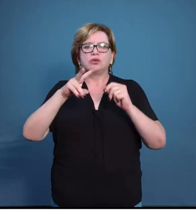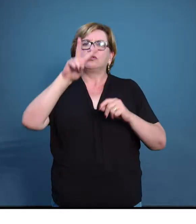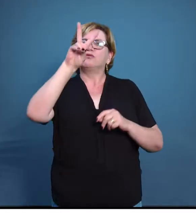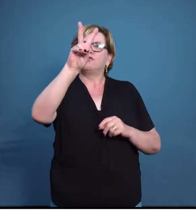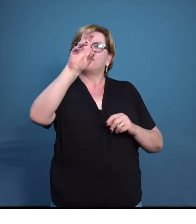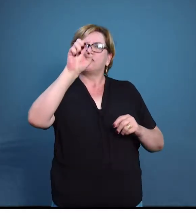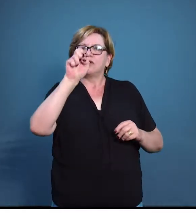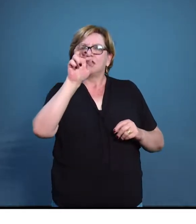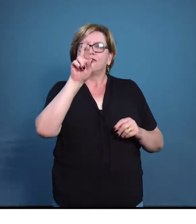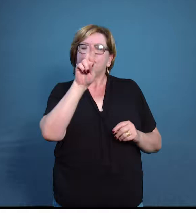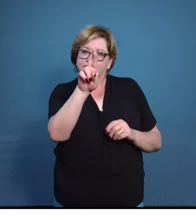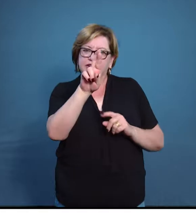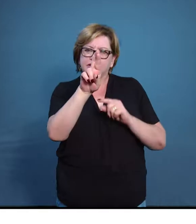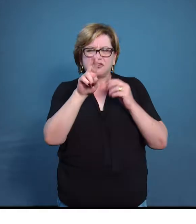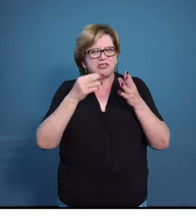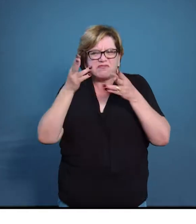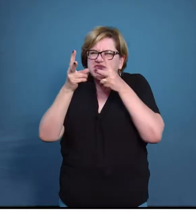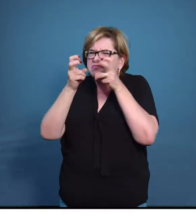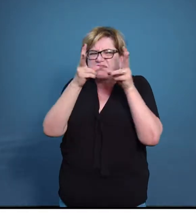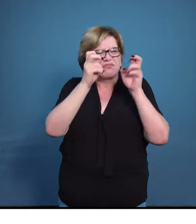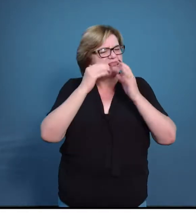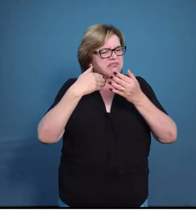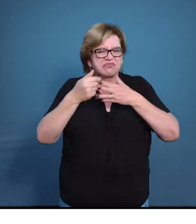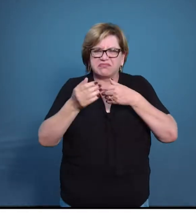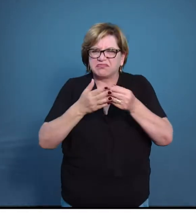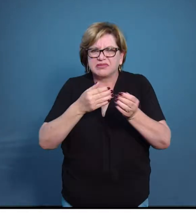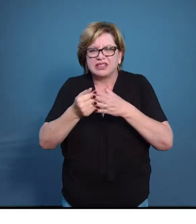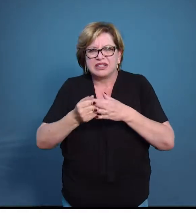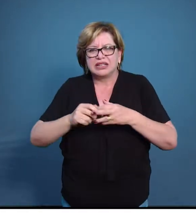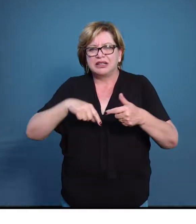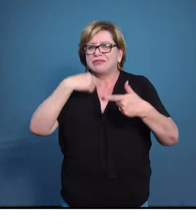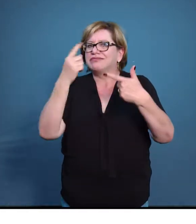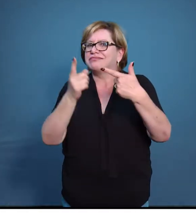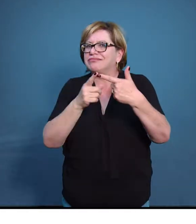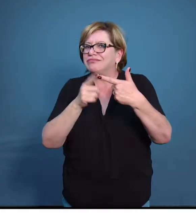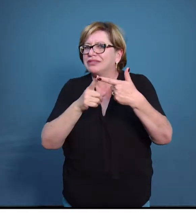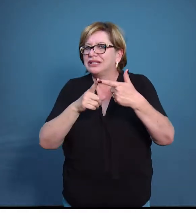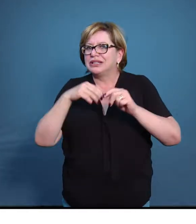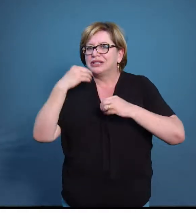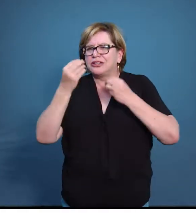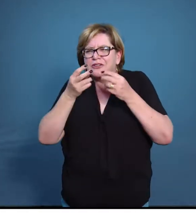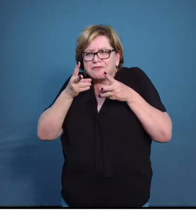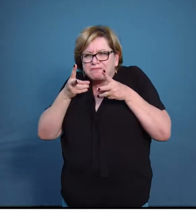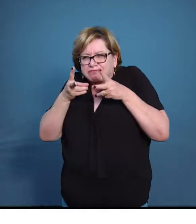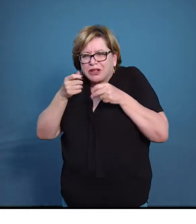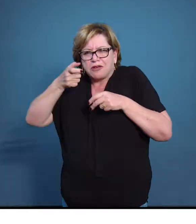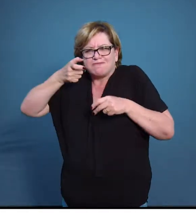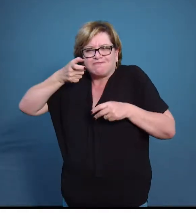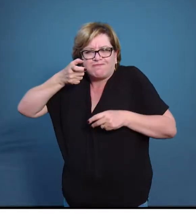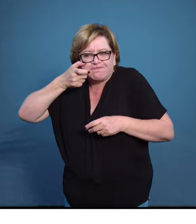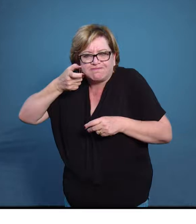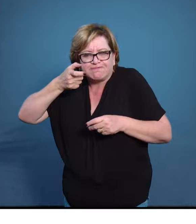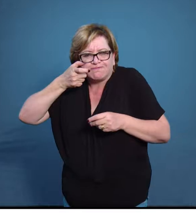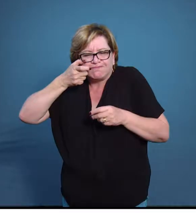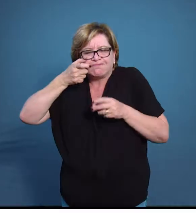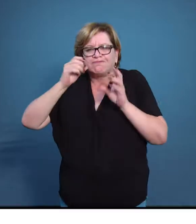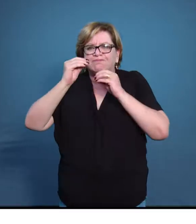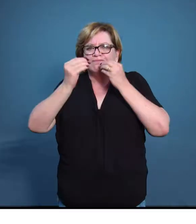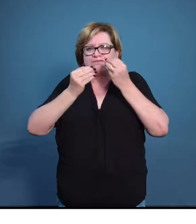qualquer imagem, analisamos qualquer imagem. Em um segundo momento, nós detalhamos um pouquinho mais essa